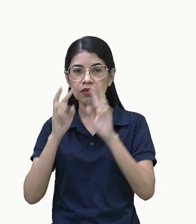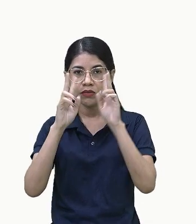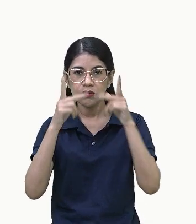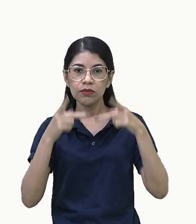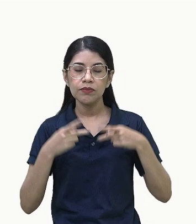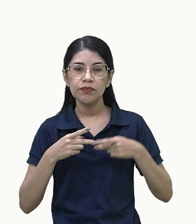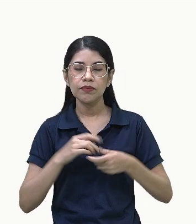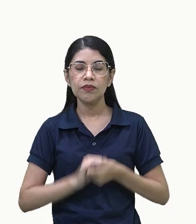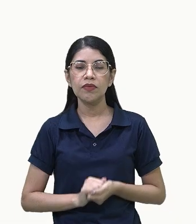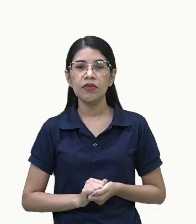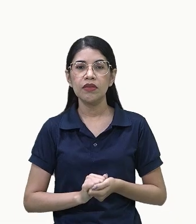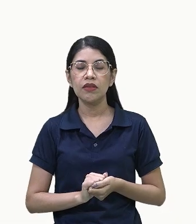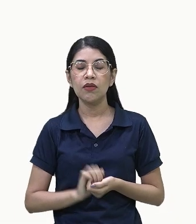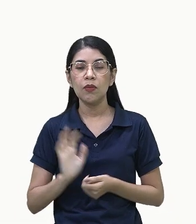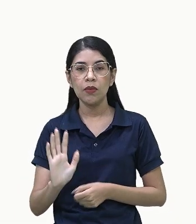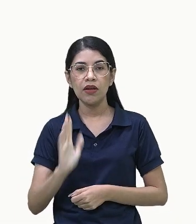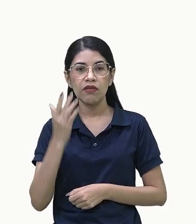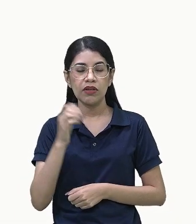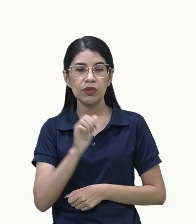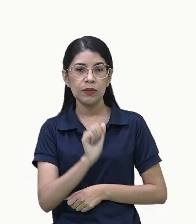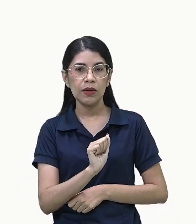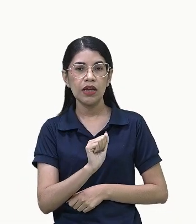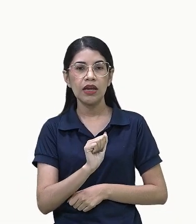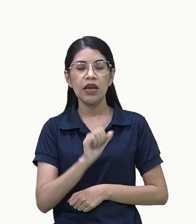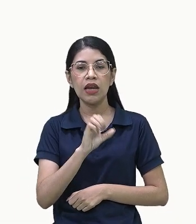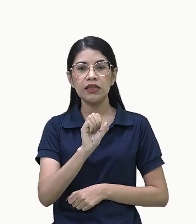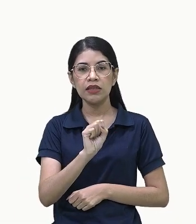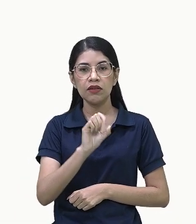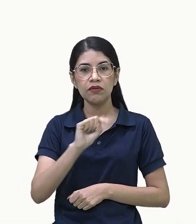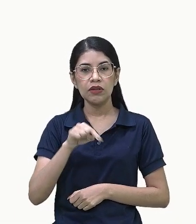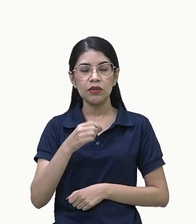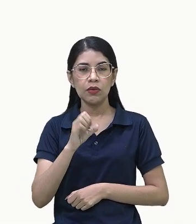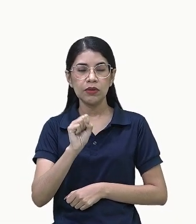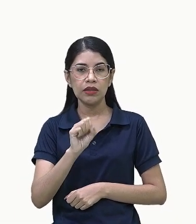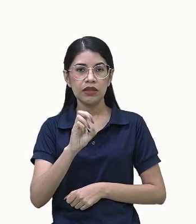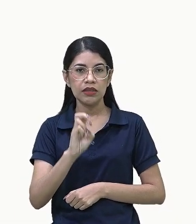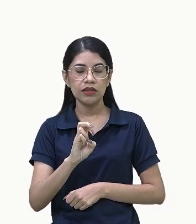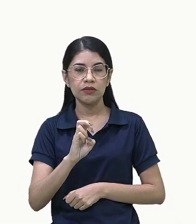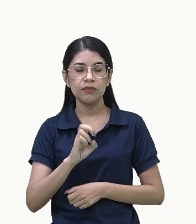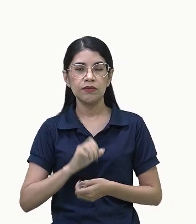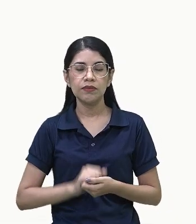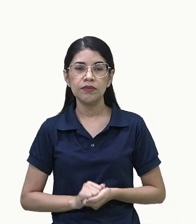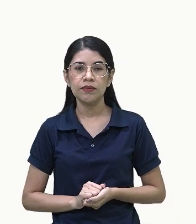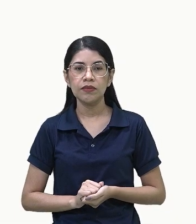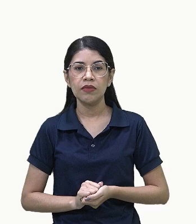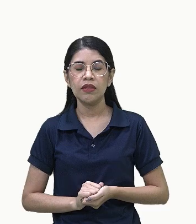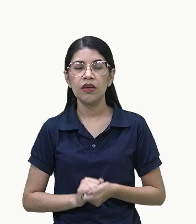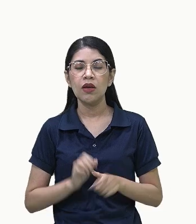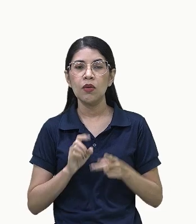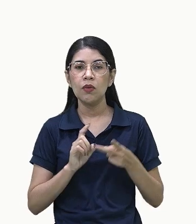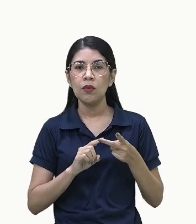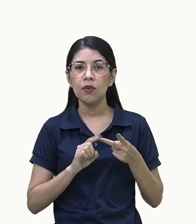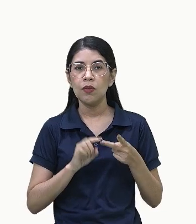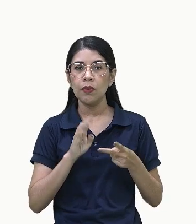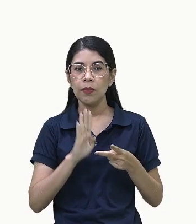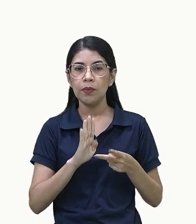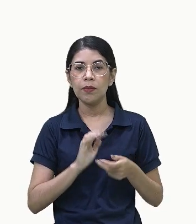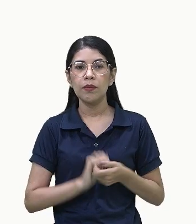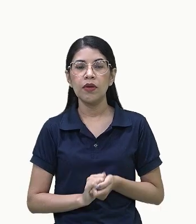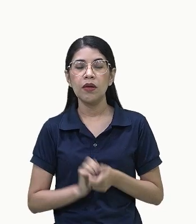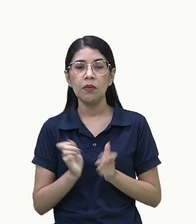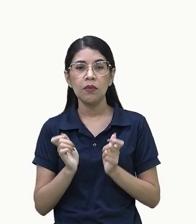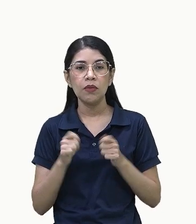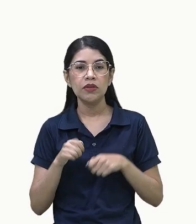tá? Uma probabilidade aí de 85%. Probabilidade B, probabilidade de uma crise